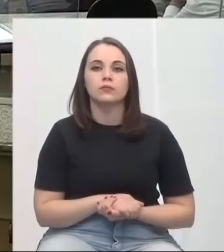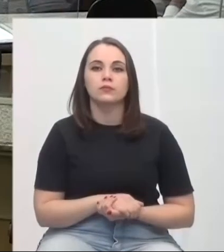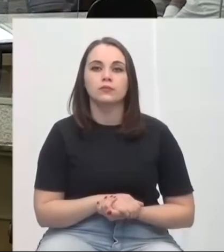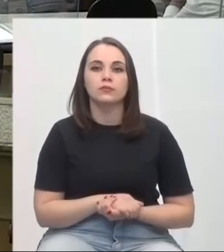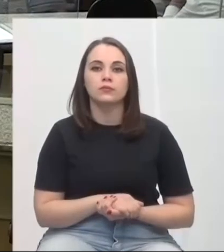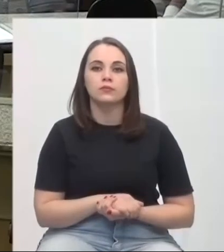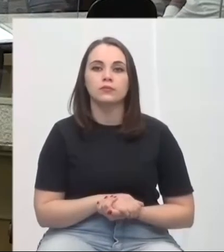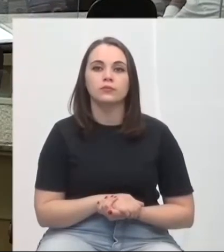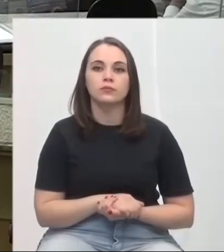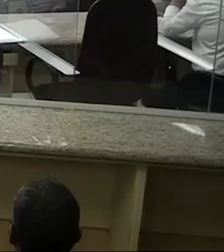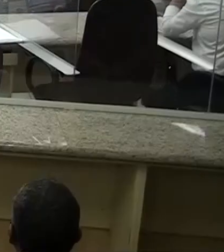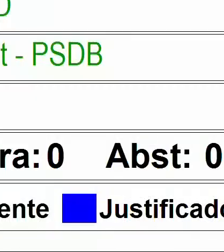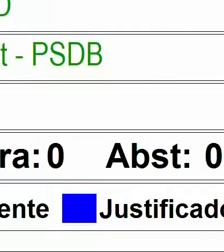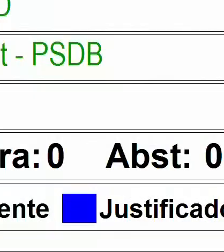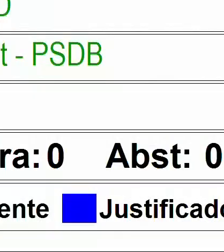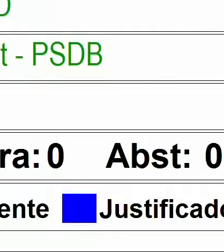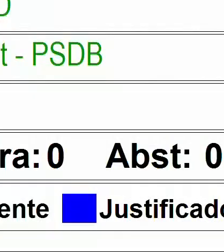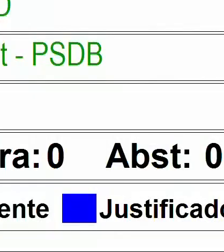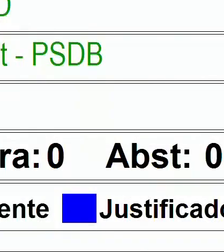Placar liberado.